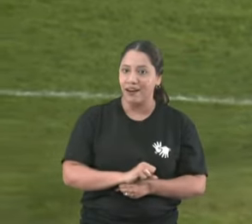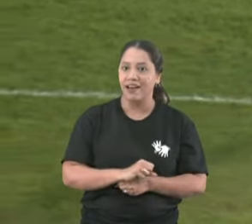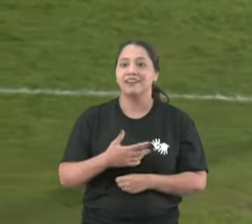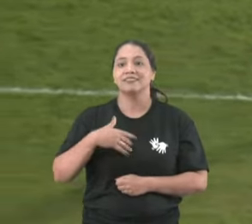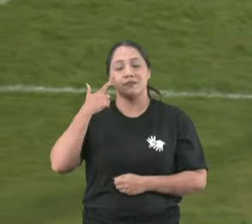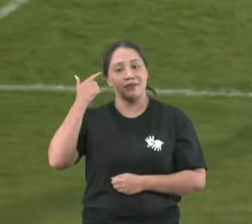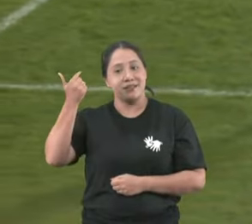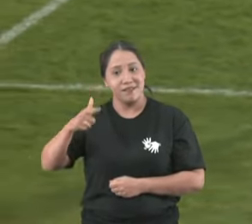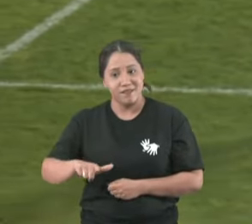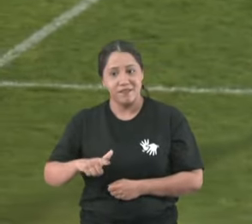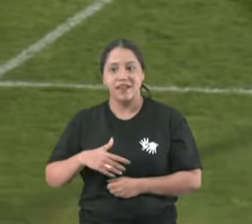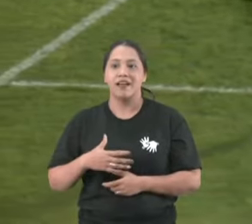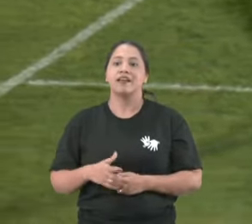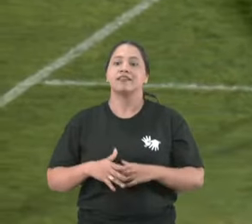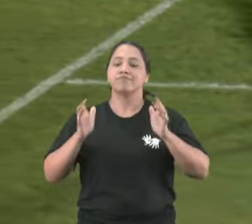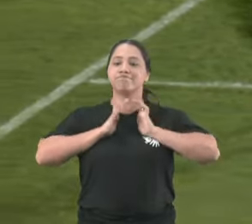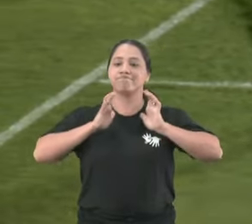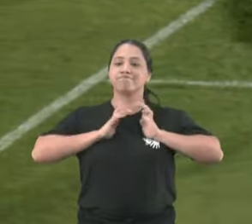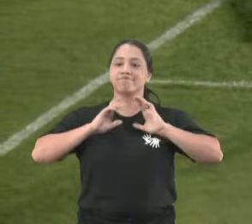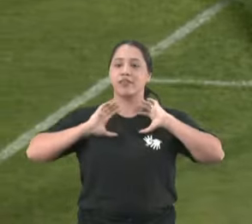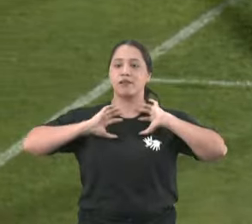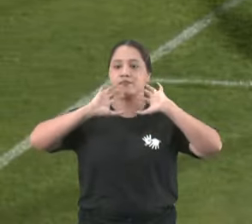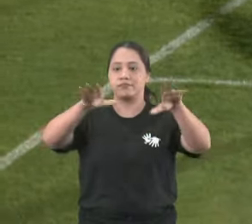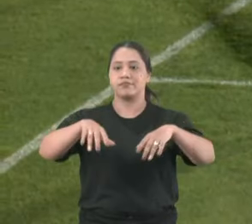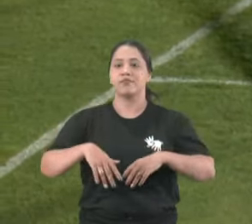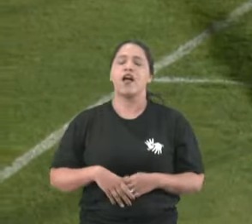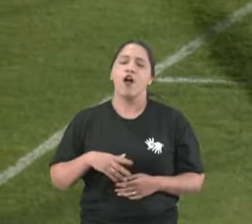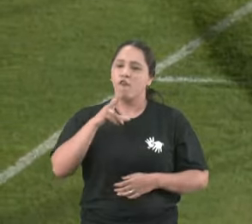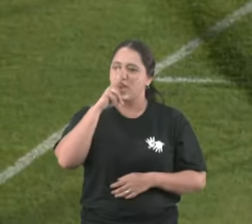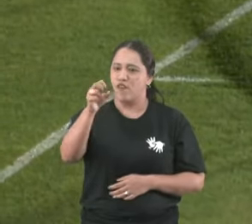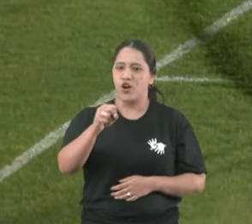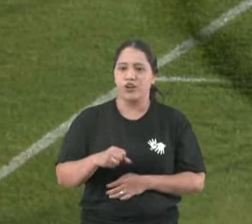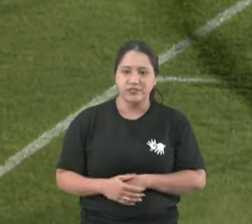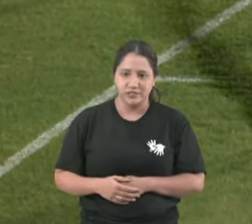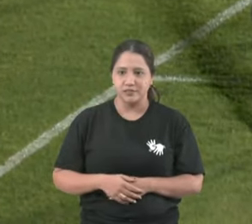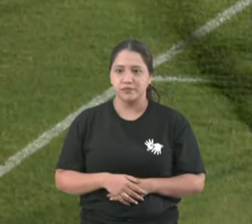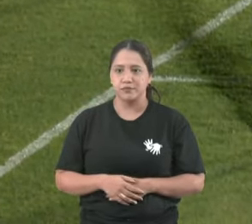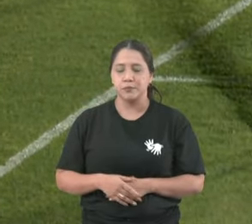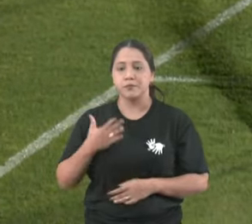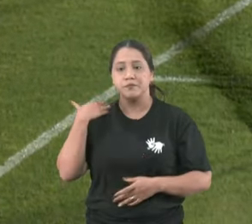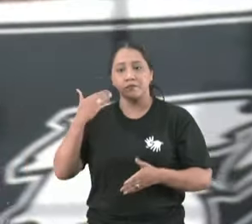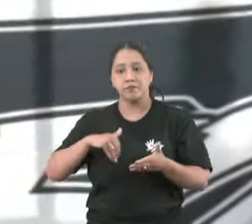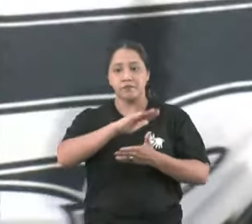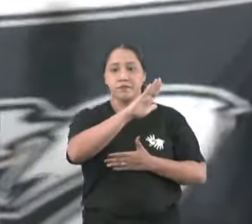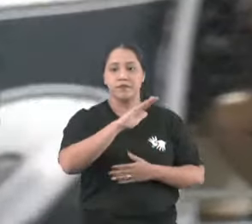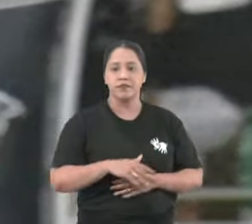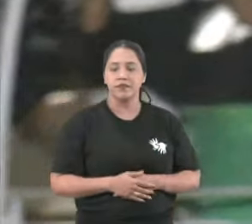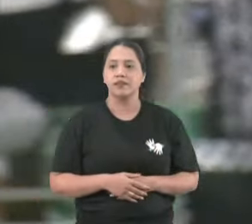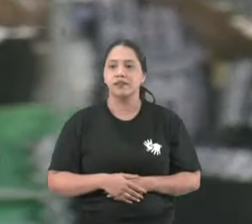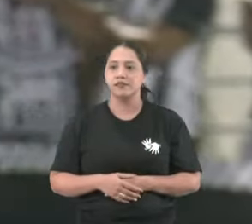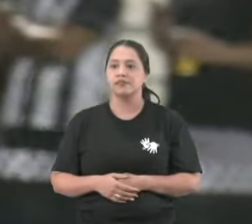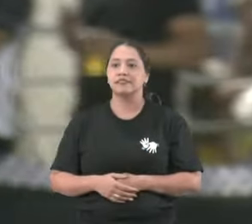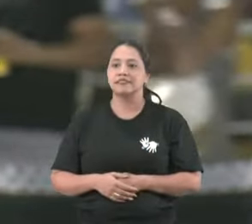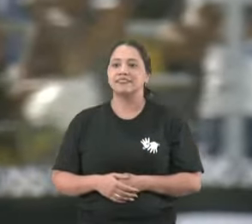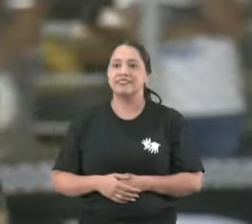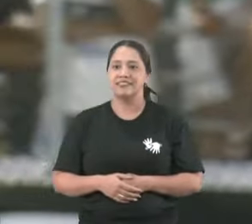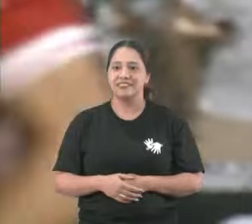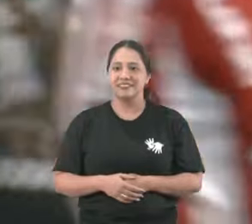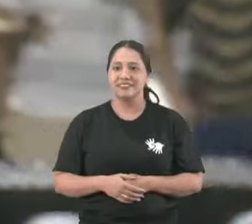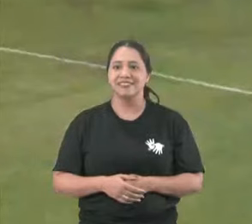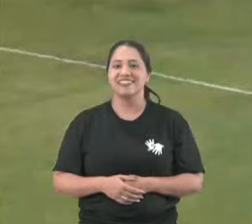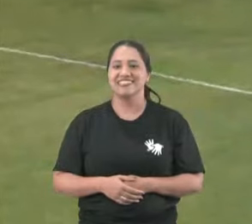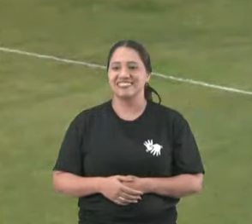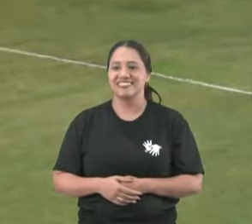vez entornou no caldo. Mandou forte demais. Henrique. E tem tiro de meta o Alvino para